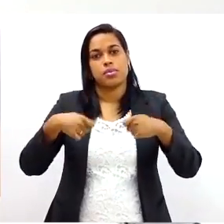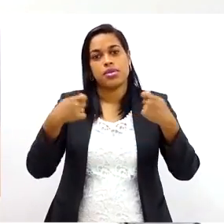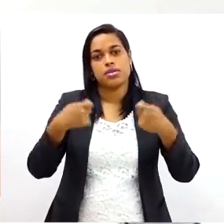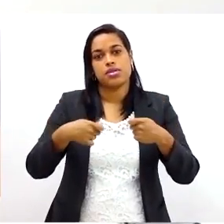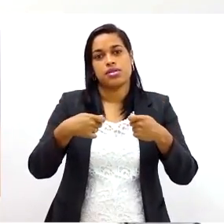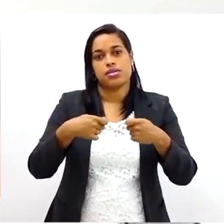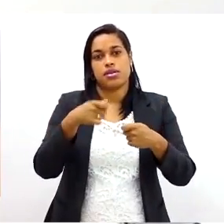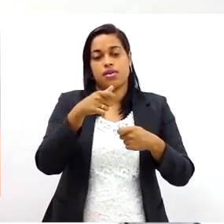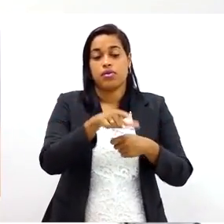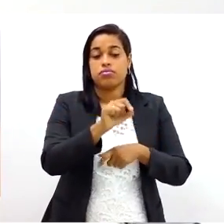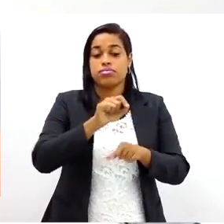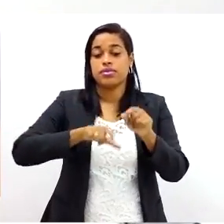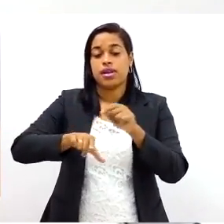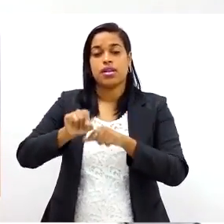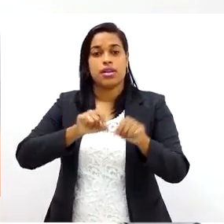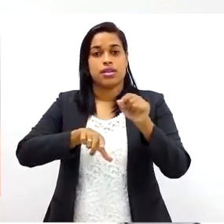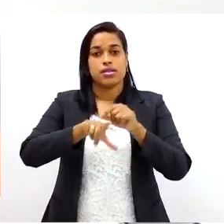em